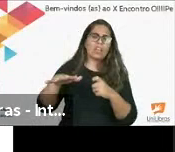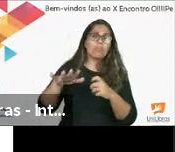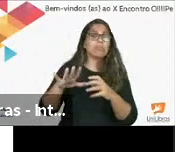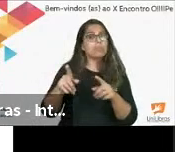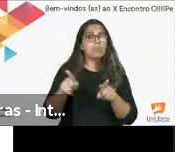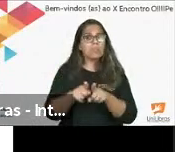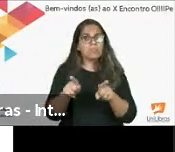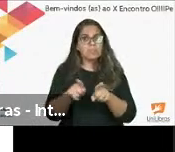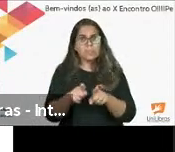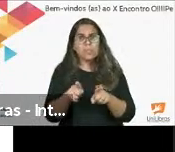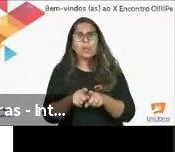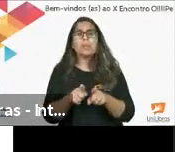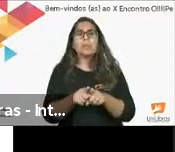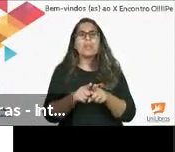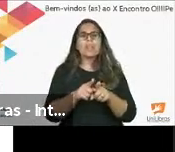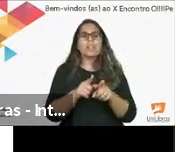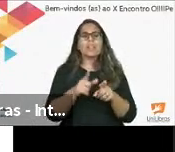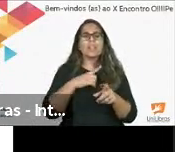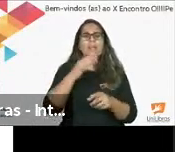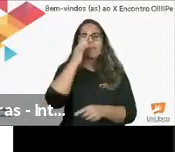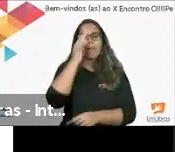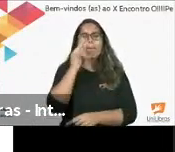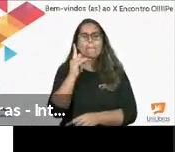proteínas de plantas, para